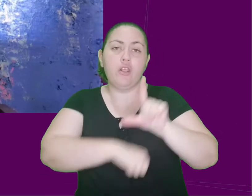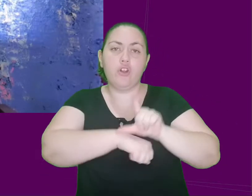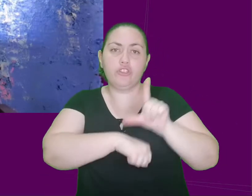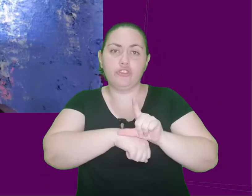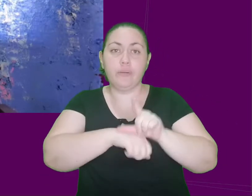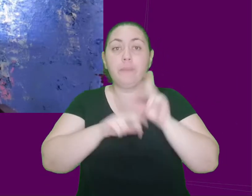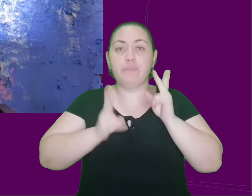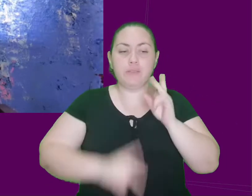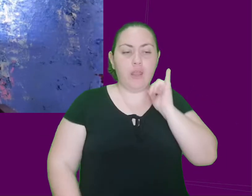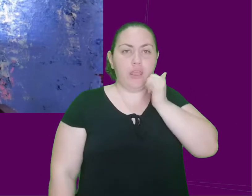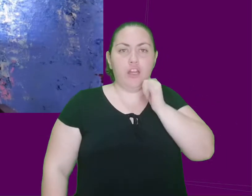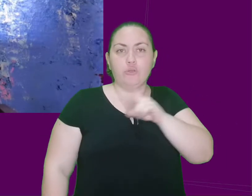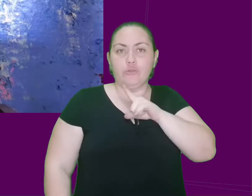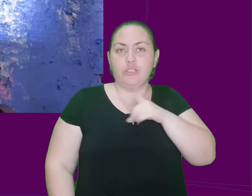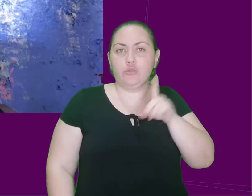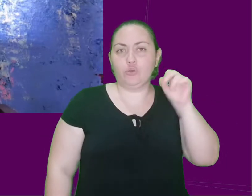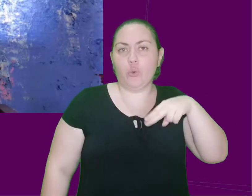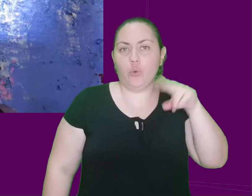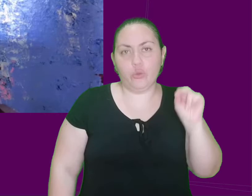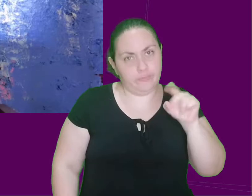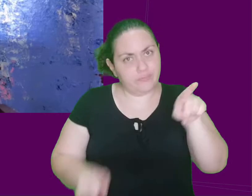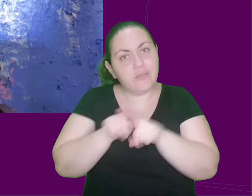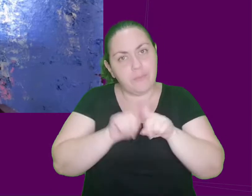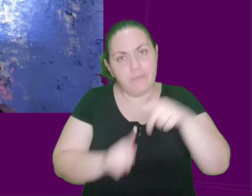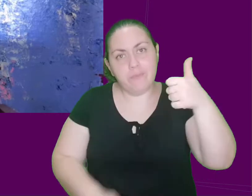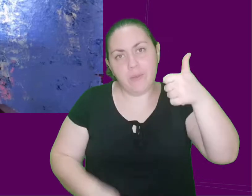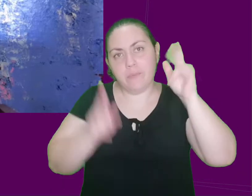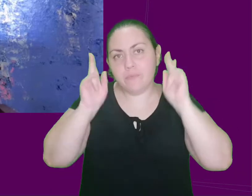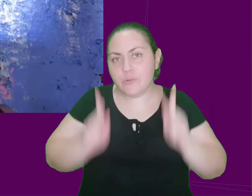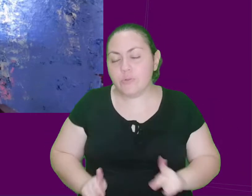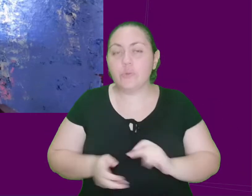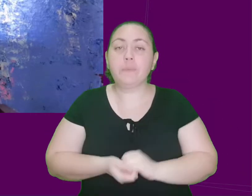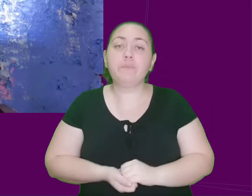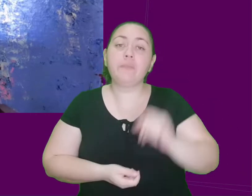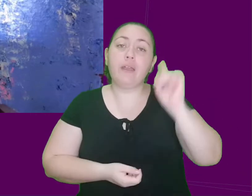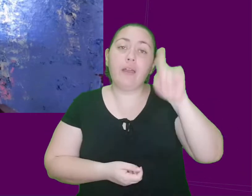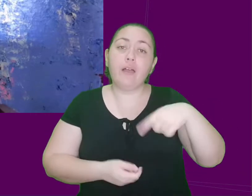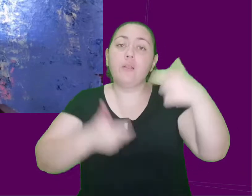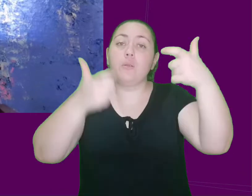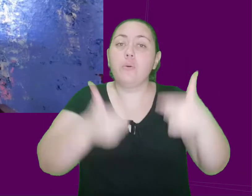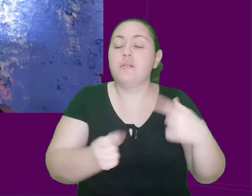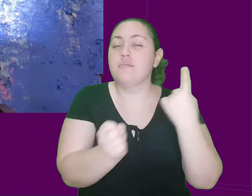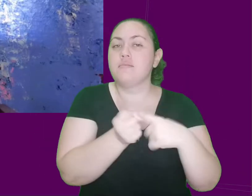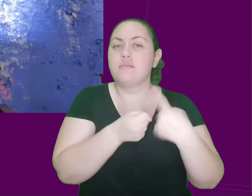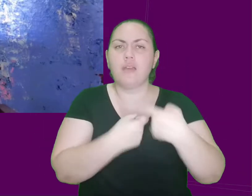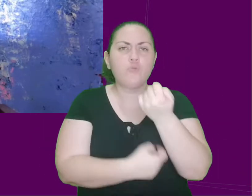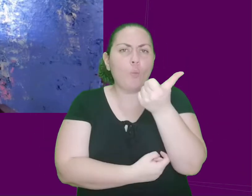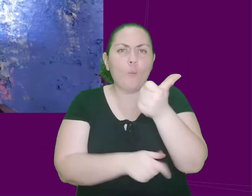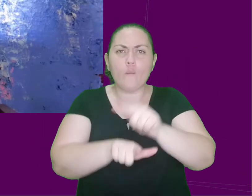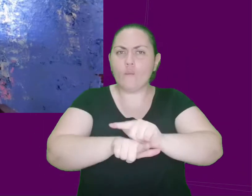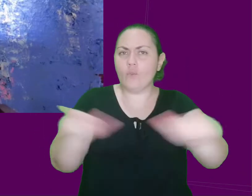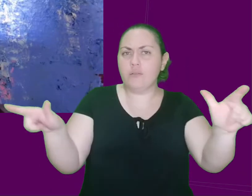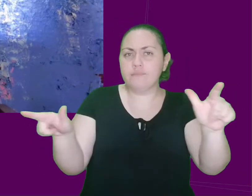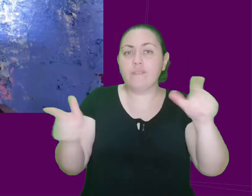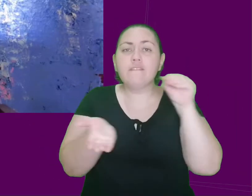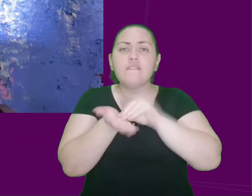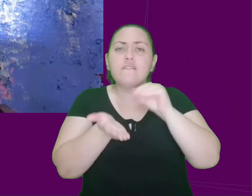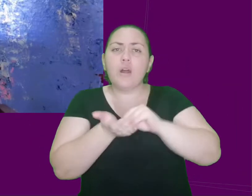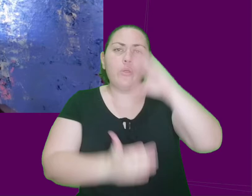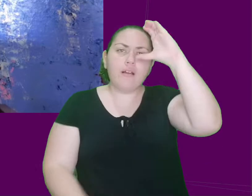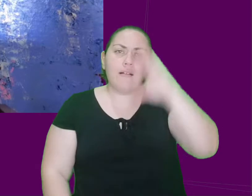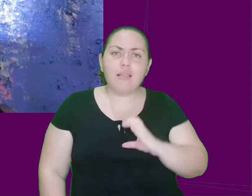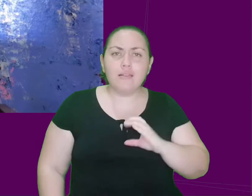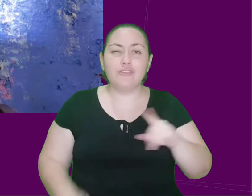desse narrador, também em primeira pessoa, aqui. A loja fica em uma cidade quase deserta. E a falta